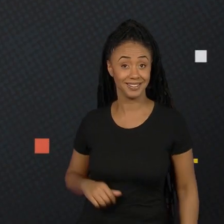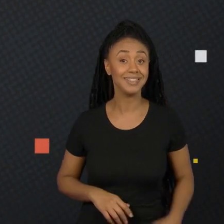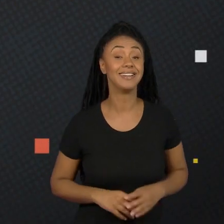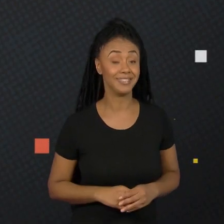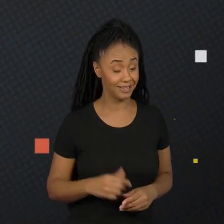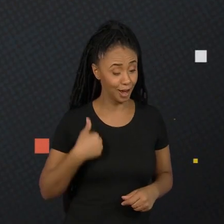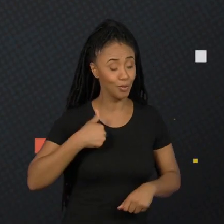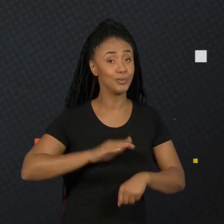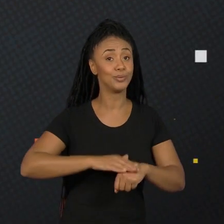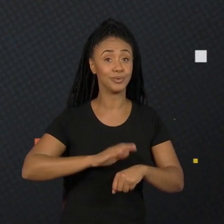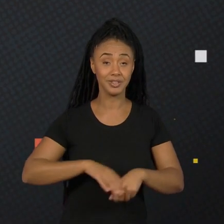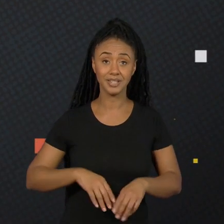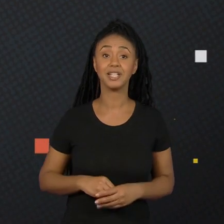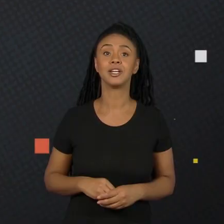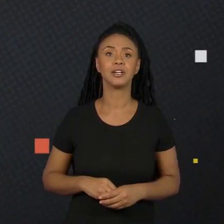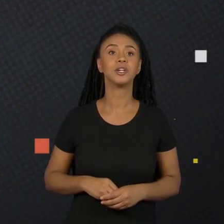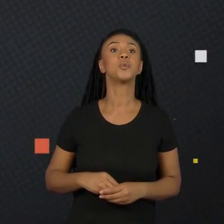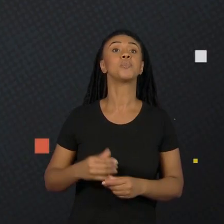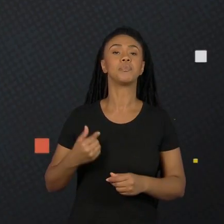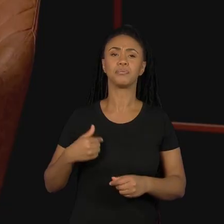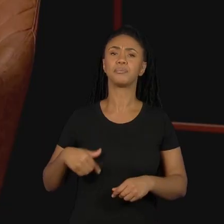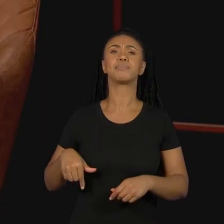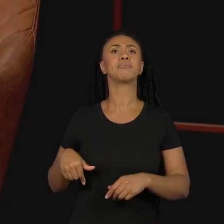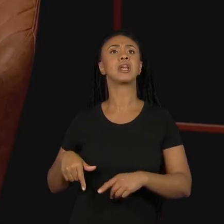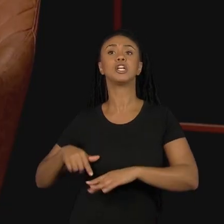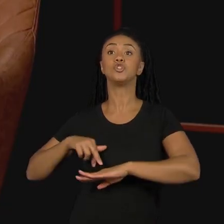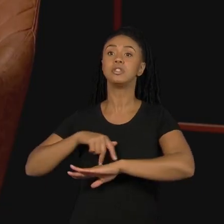E fazer vitrines.